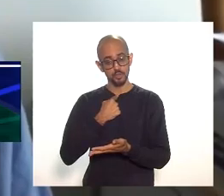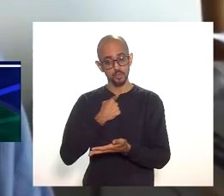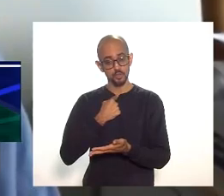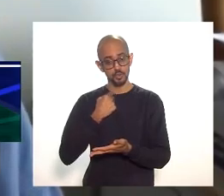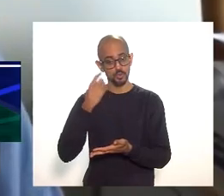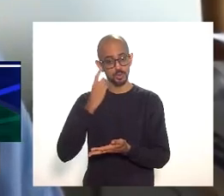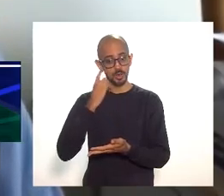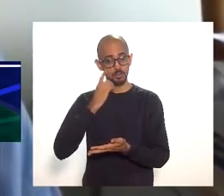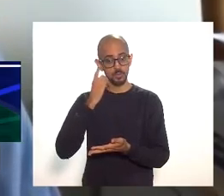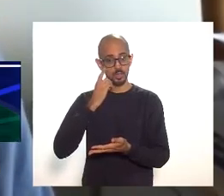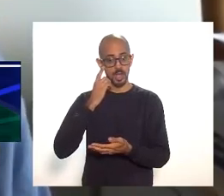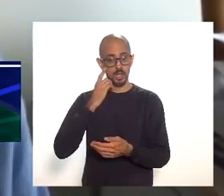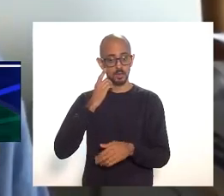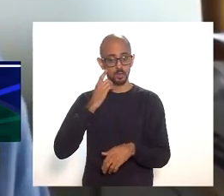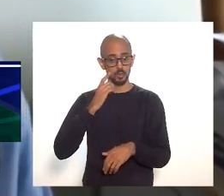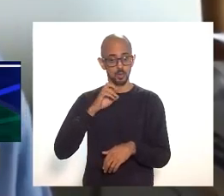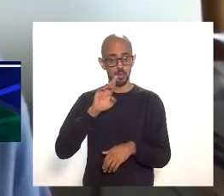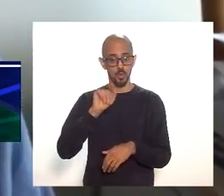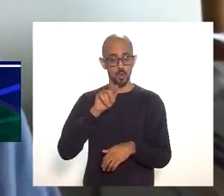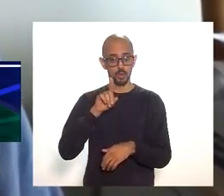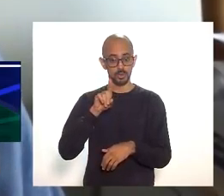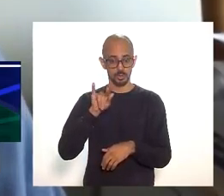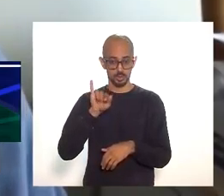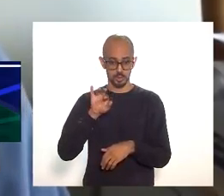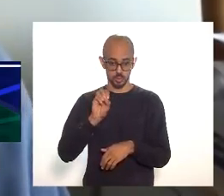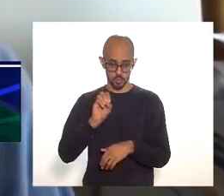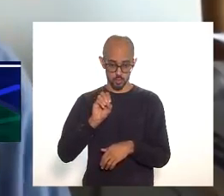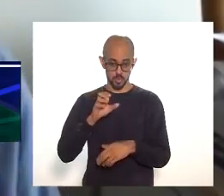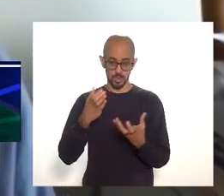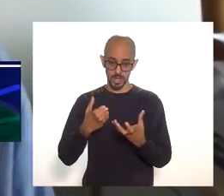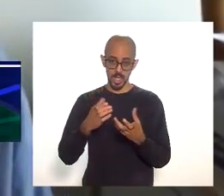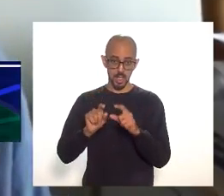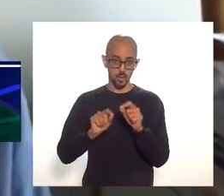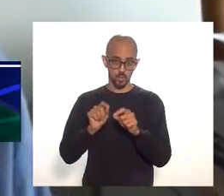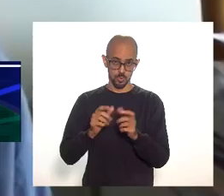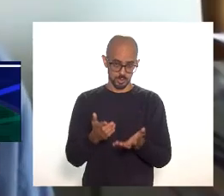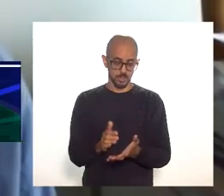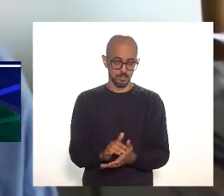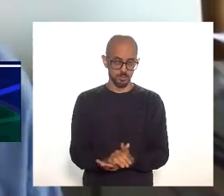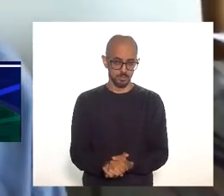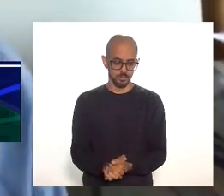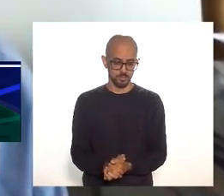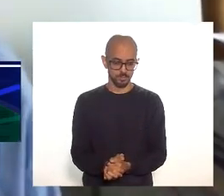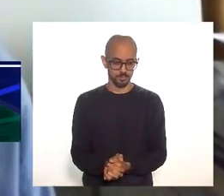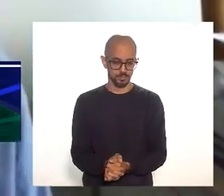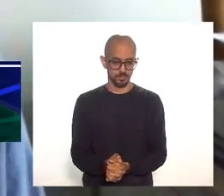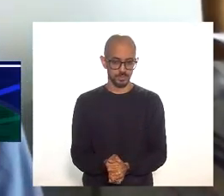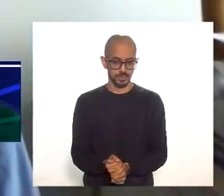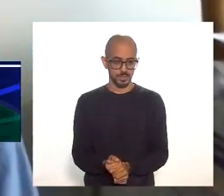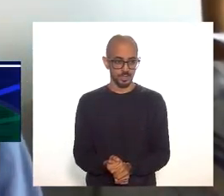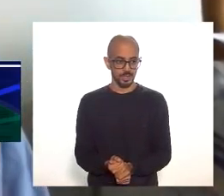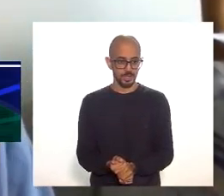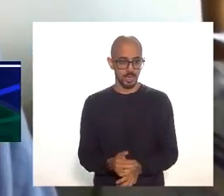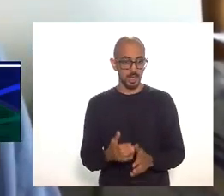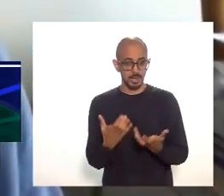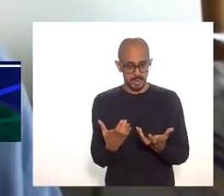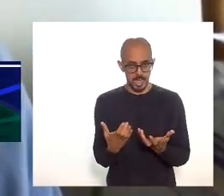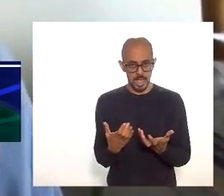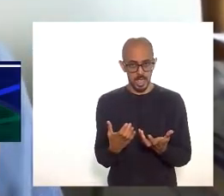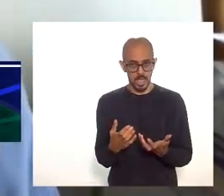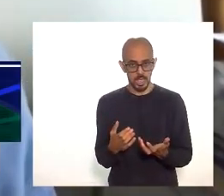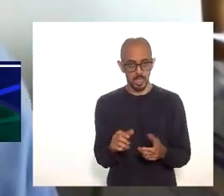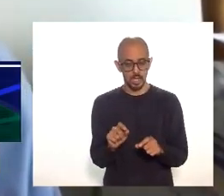o deputado Rodrigo Amorim? O que deseja o projeto dele? Ele quer